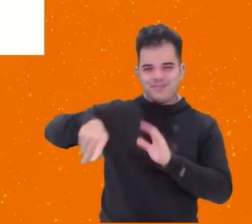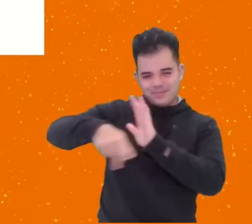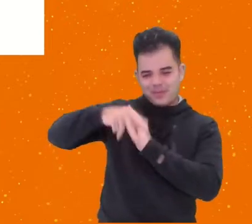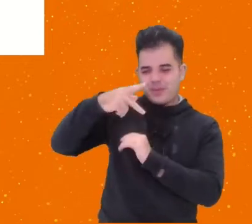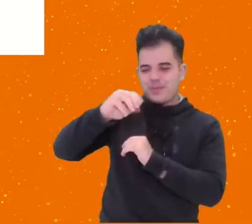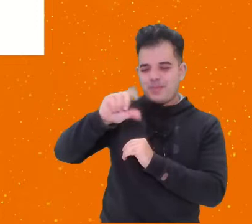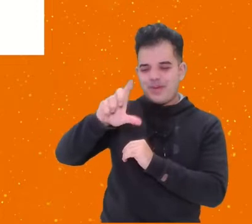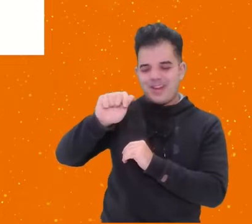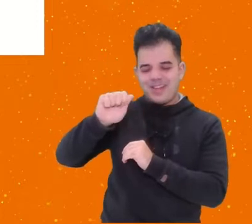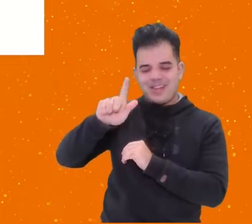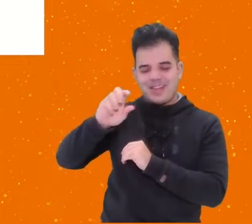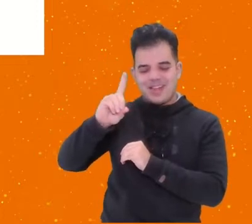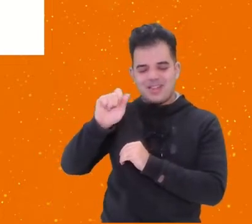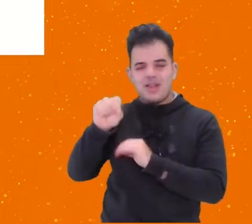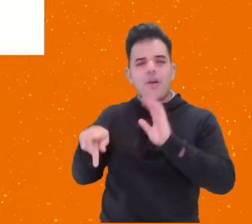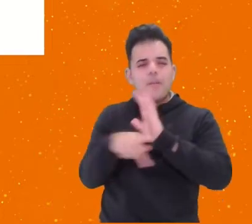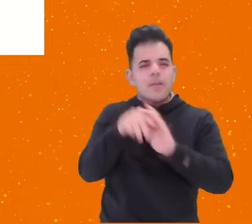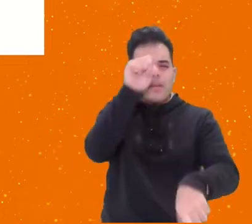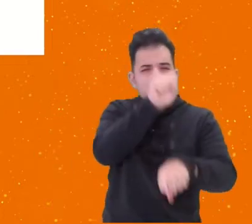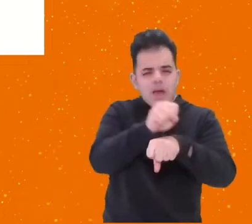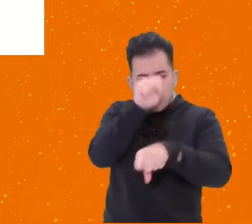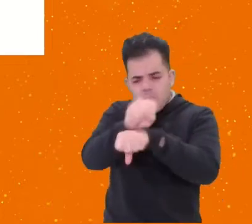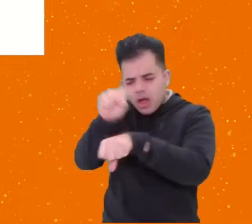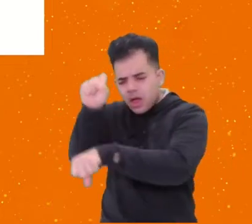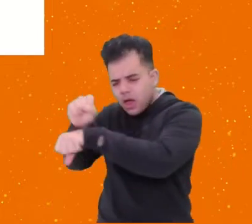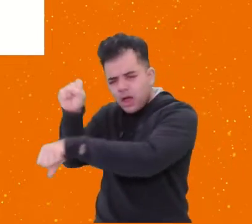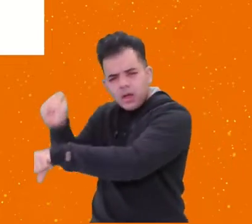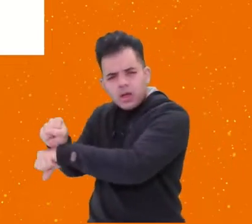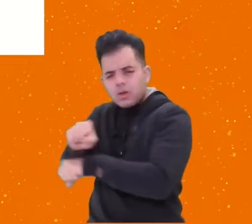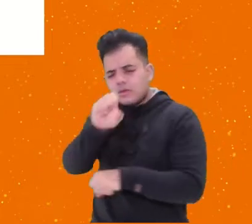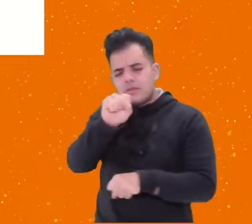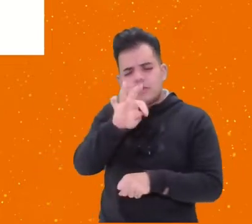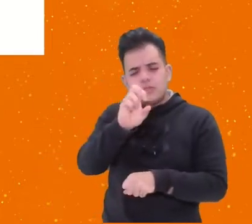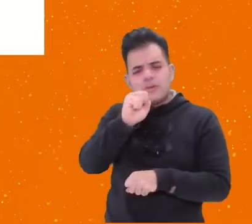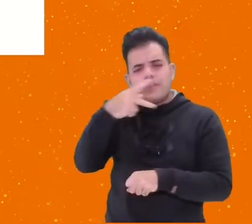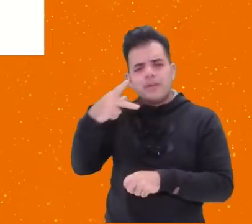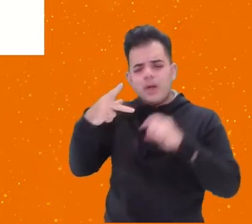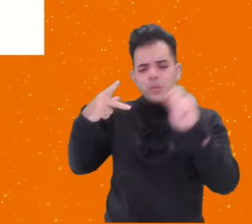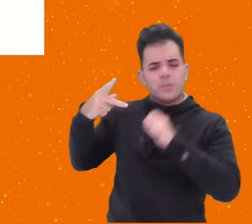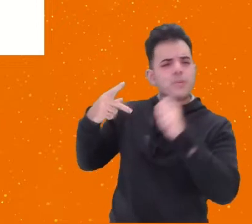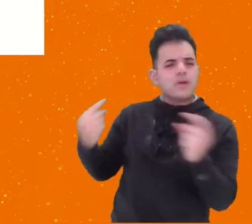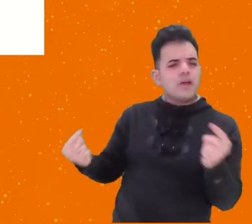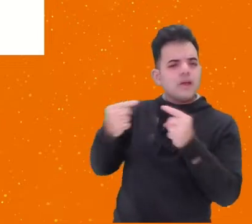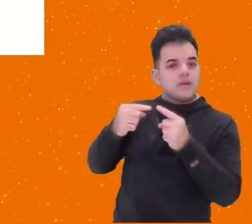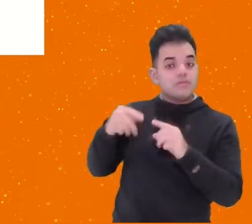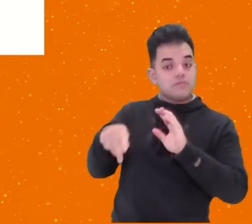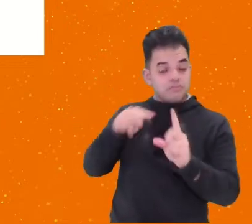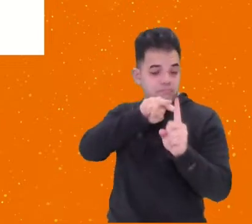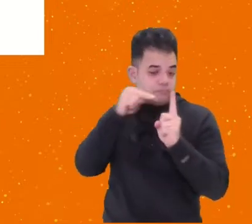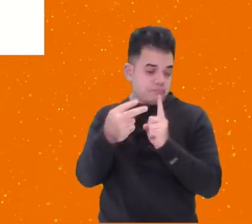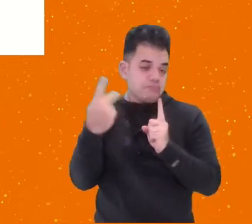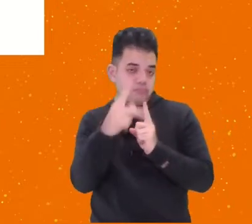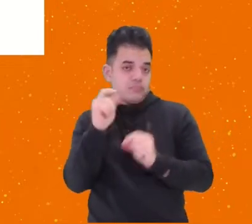comparação de stops que é interessante olhar nesse ponto de vista, né? Que você, para ter você